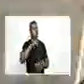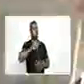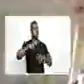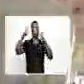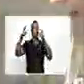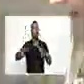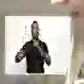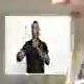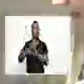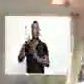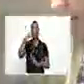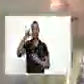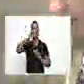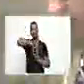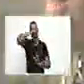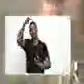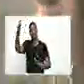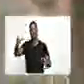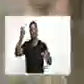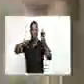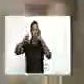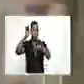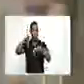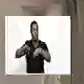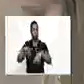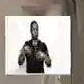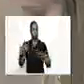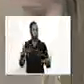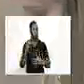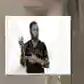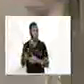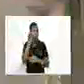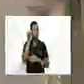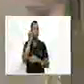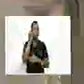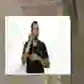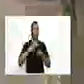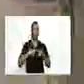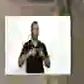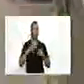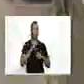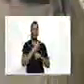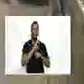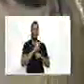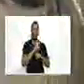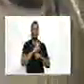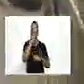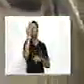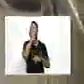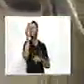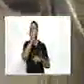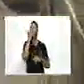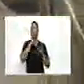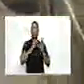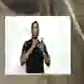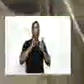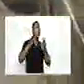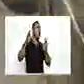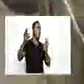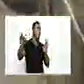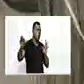sanitário e isso pr pra cidade Viçosa é muito importante ele não aparece ele não